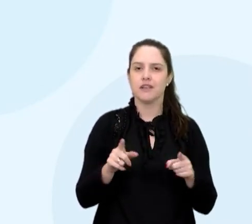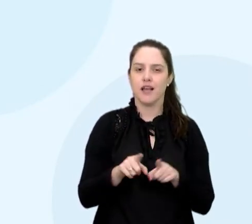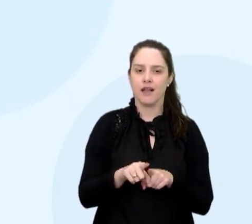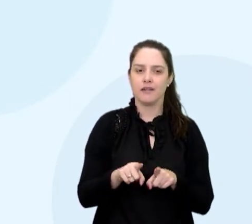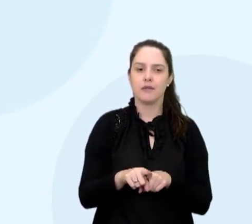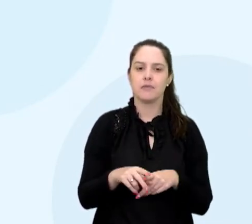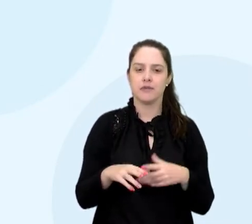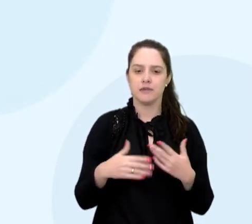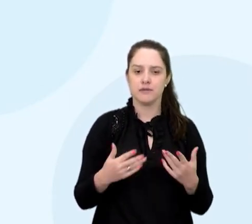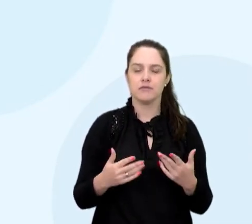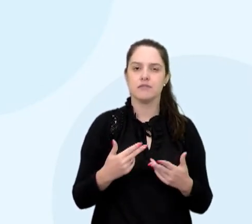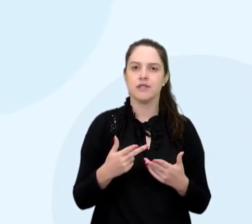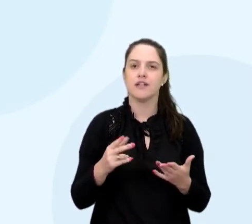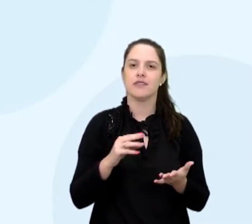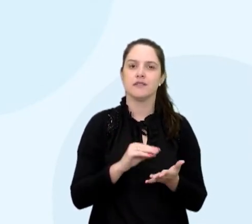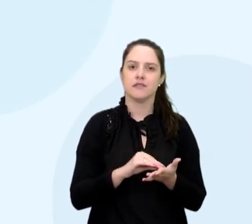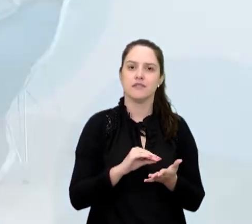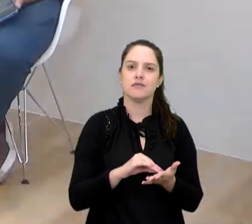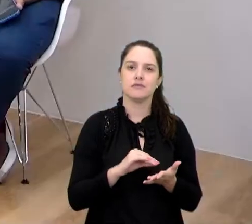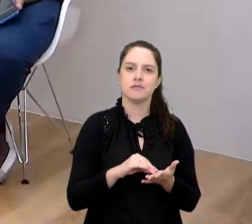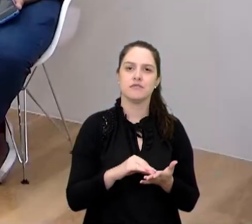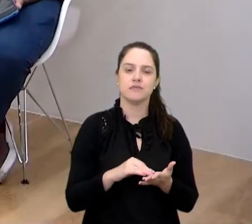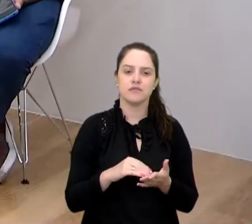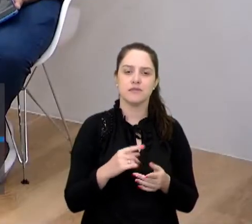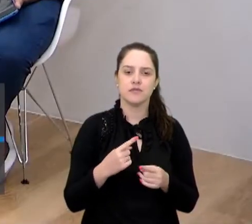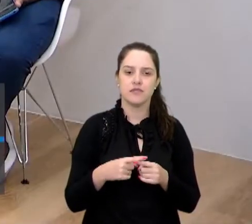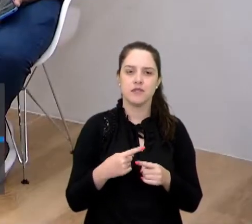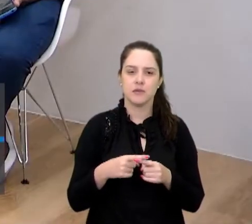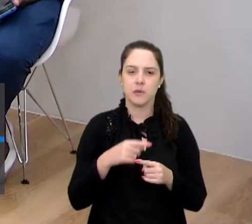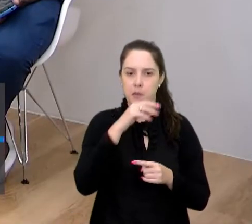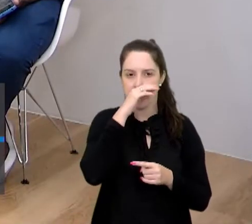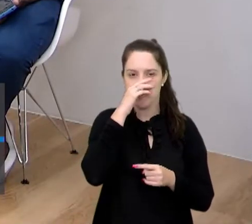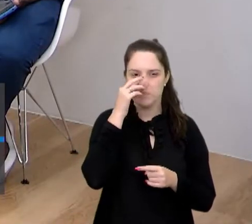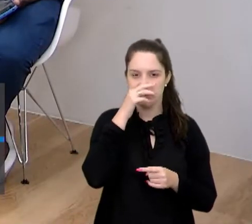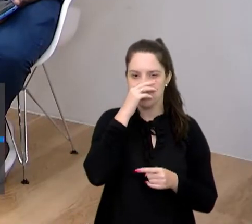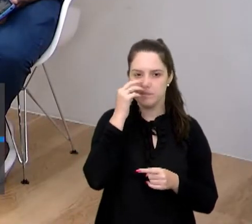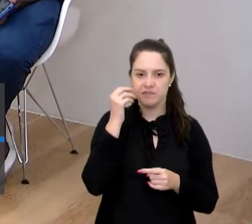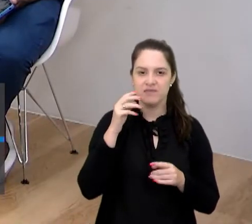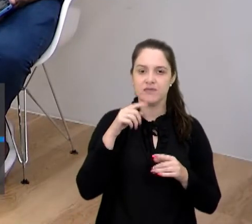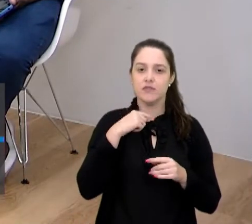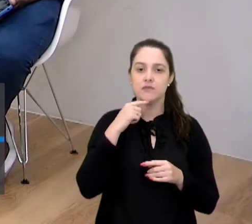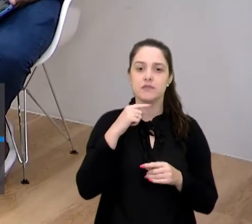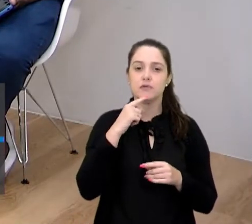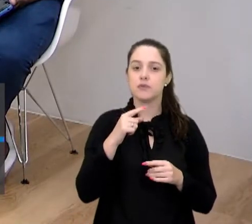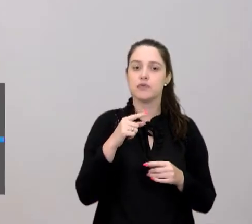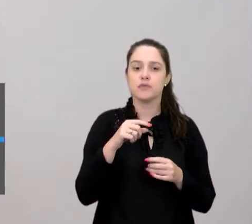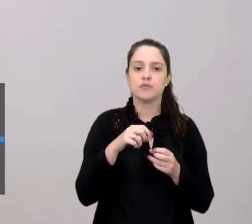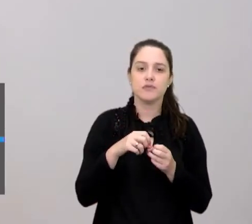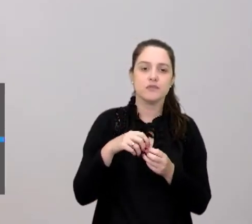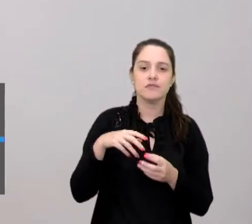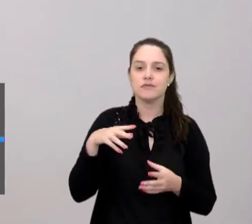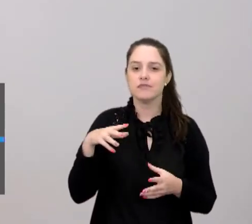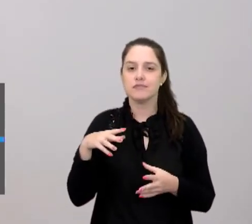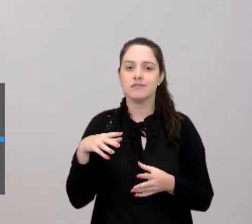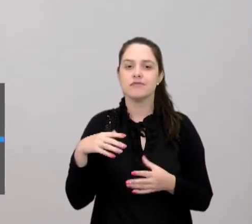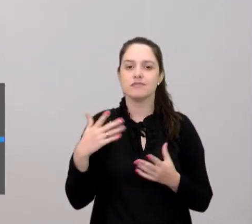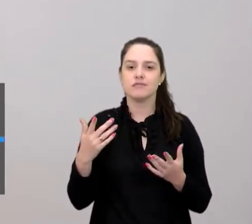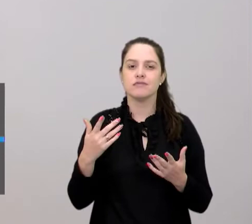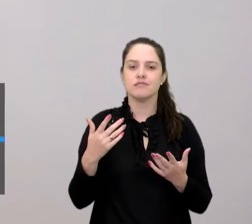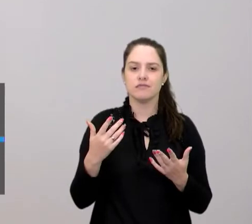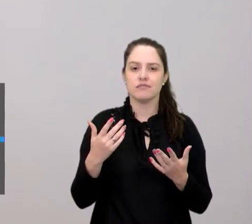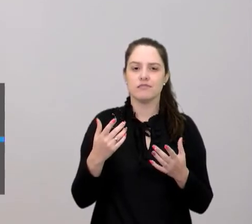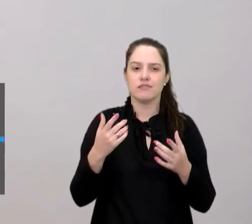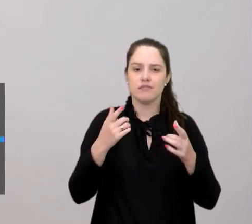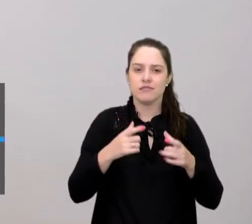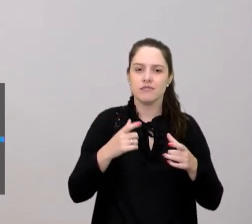água, porque tá faltando alimento, porque isso E o alimento tá caro, né? Porque exatamente. O solo já não pode mais produzir, você sim. não cuida antes. Então, tem